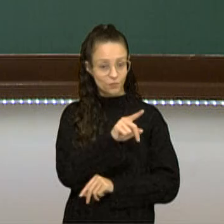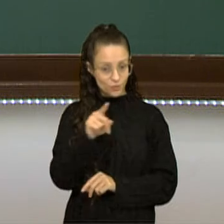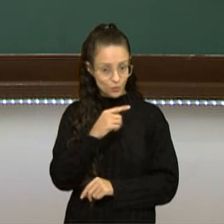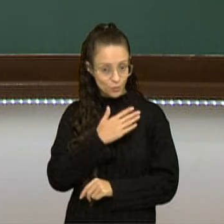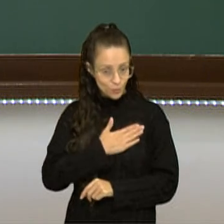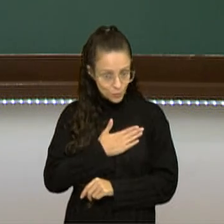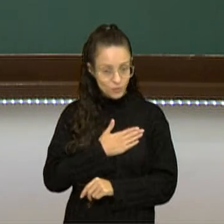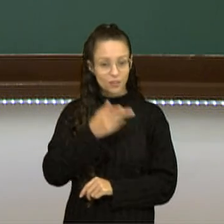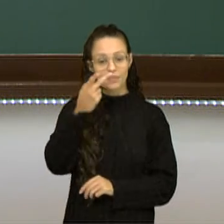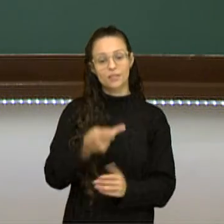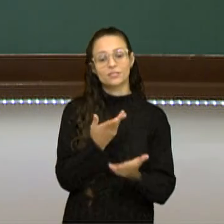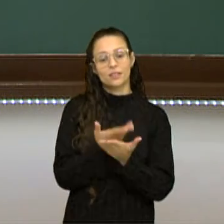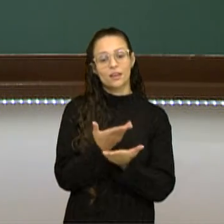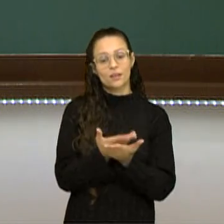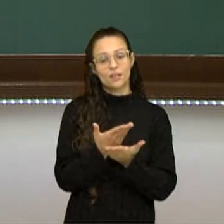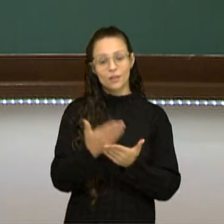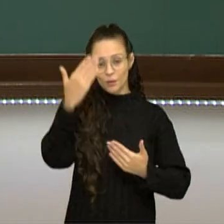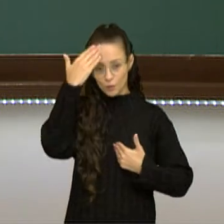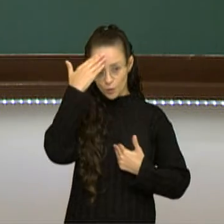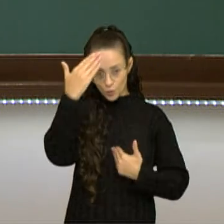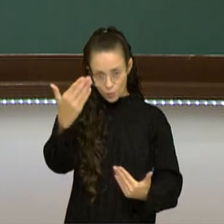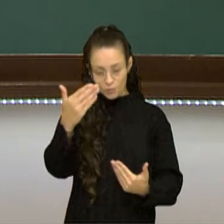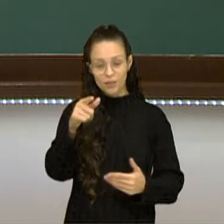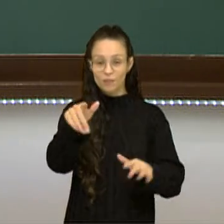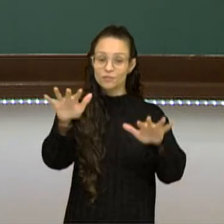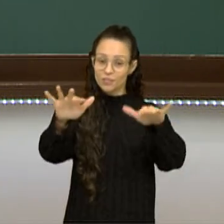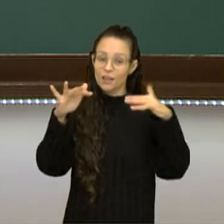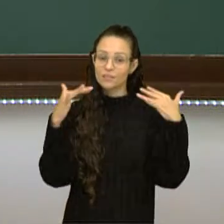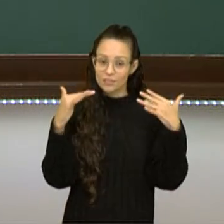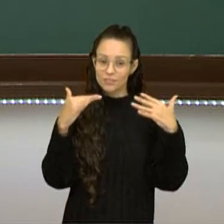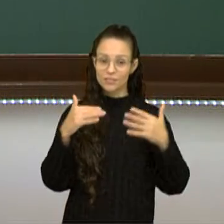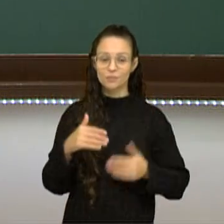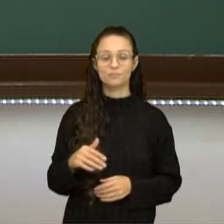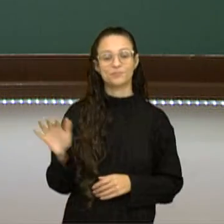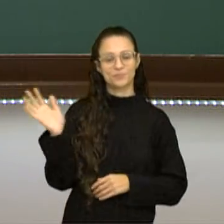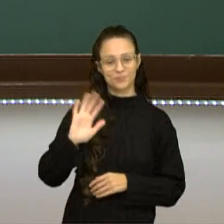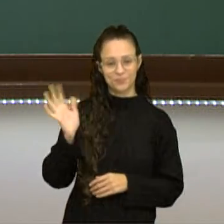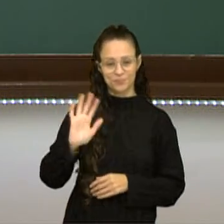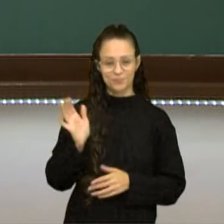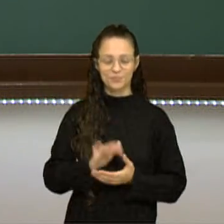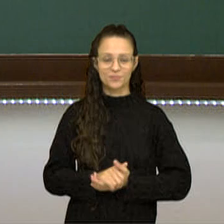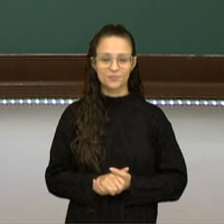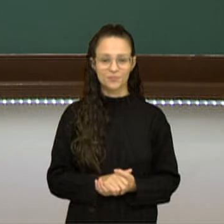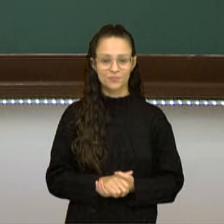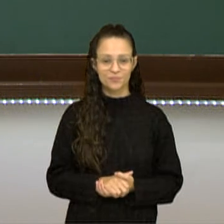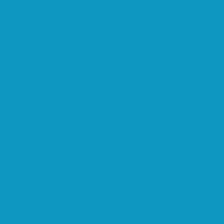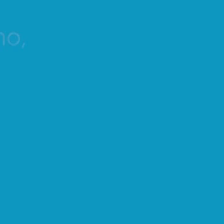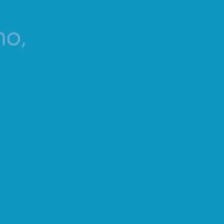gostado dessa aula. Obrigada pela sua atenção e até mais!